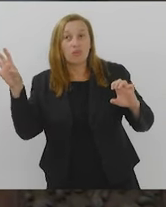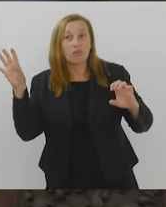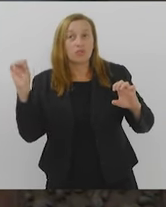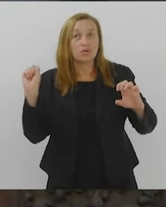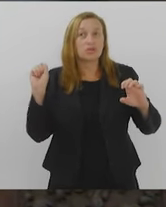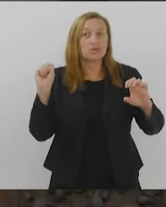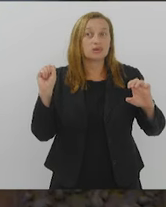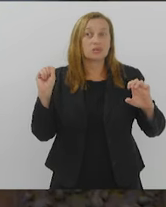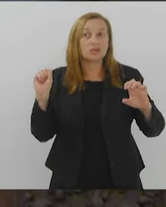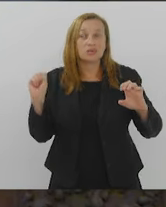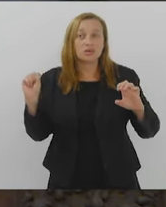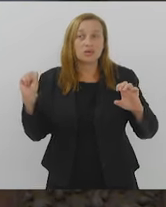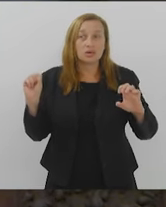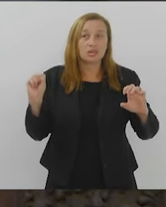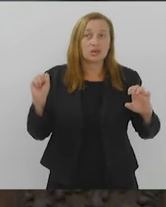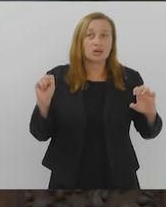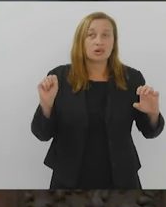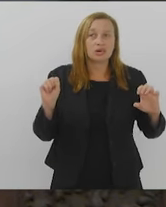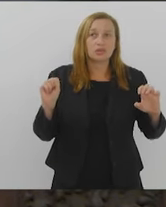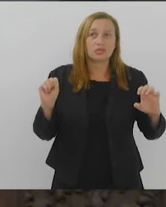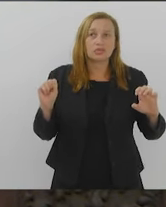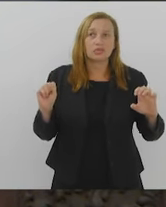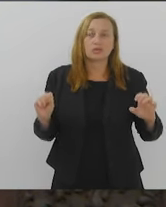nos traz a